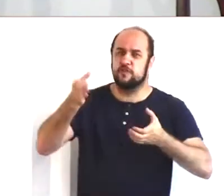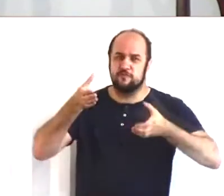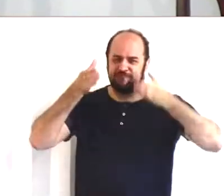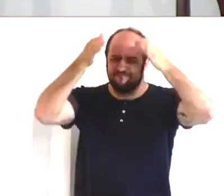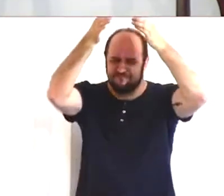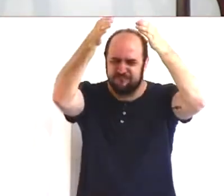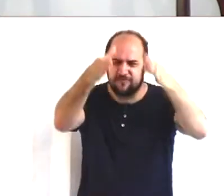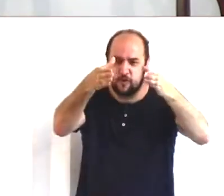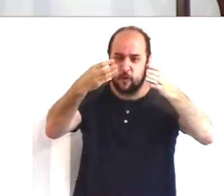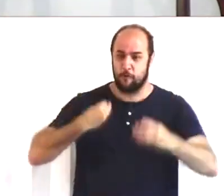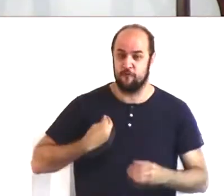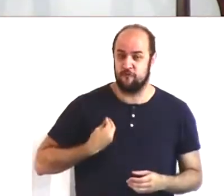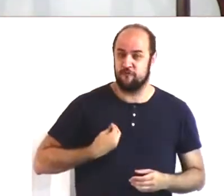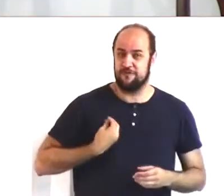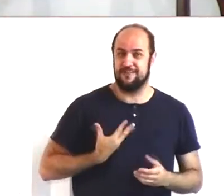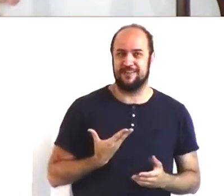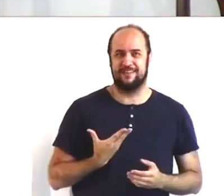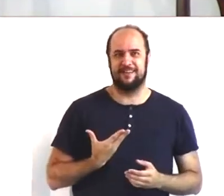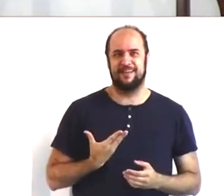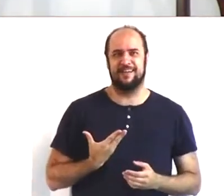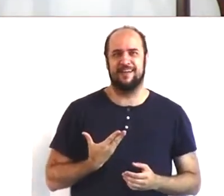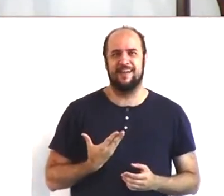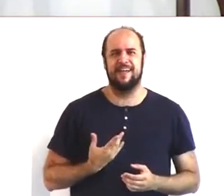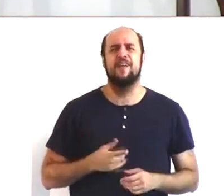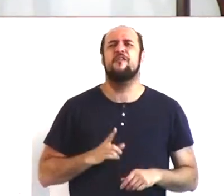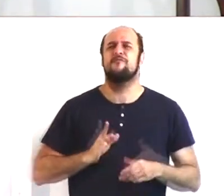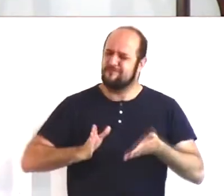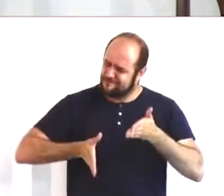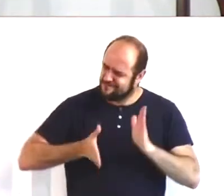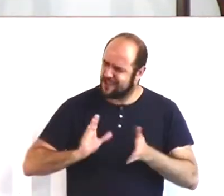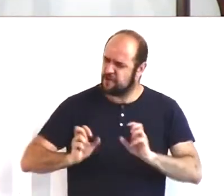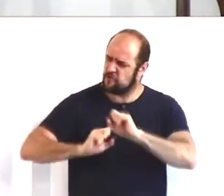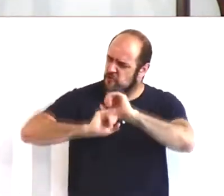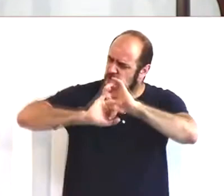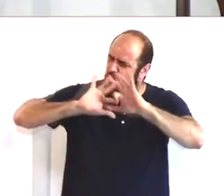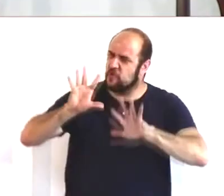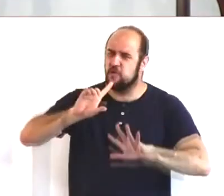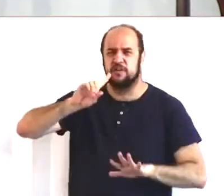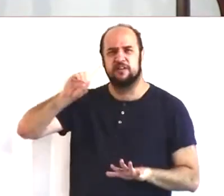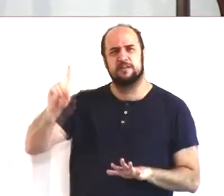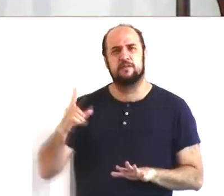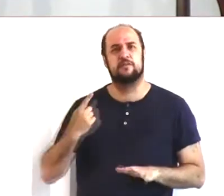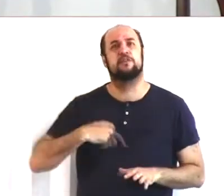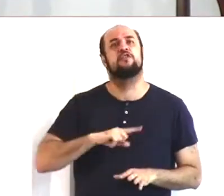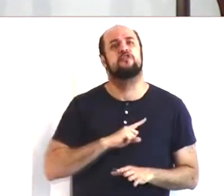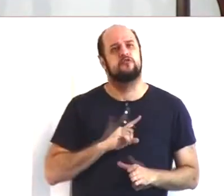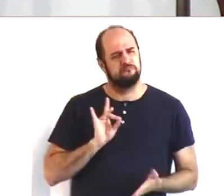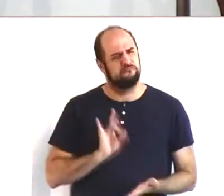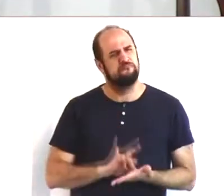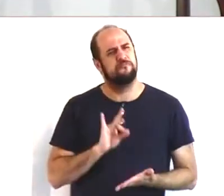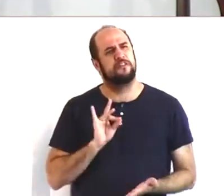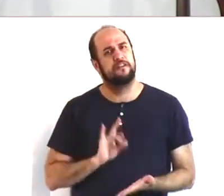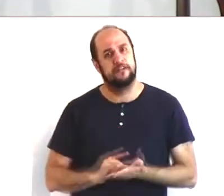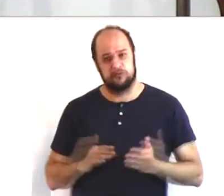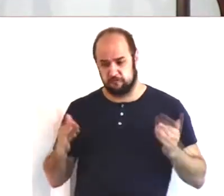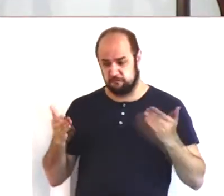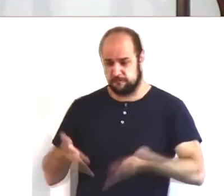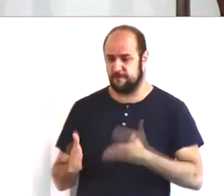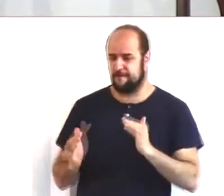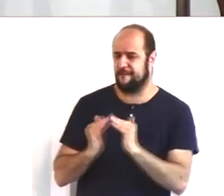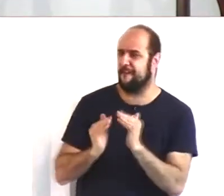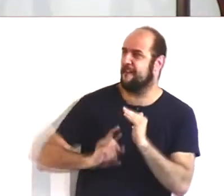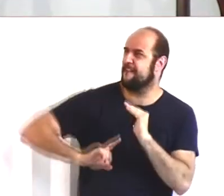da vida. A ideia da coroa da vida é o tempo da glorificação, é o tempo em que nós chegaremos definitivamente à casa do nosso Pai